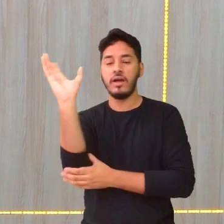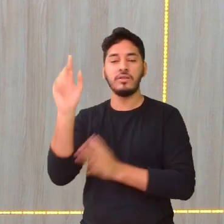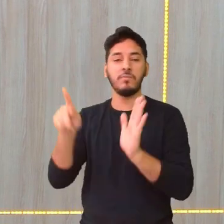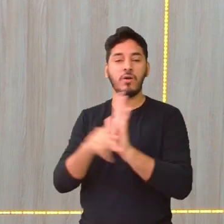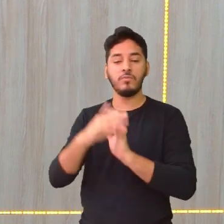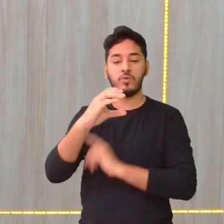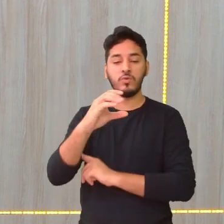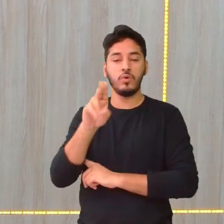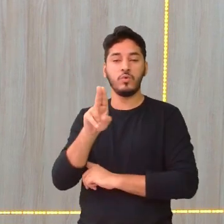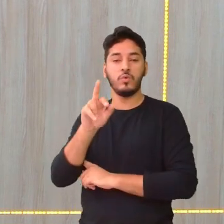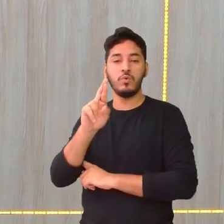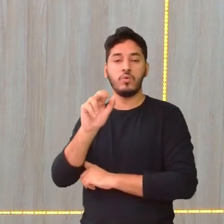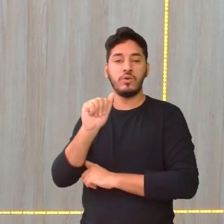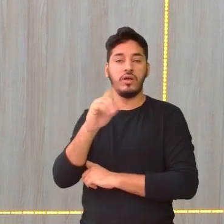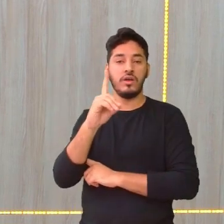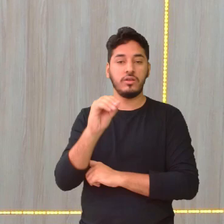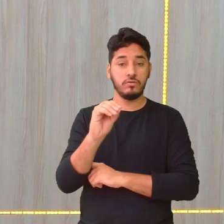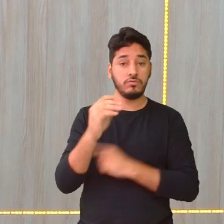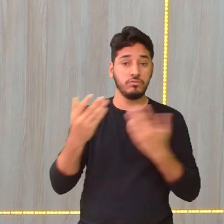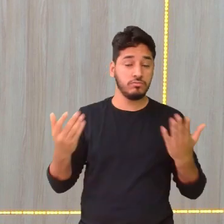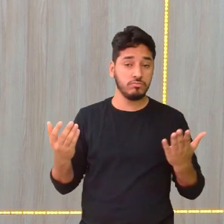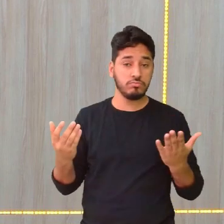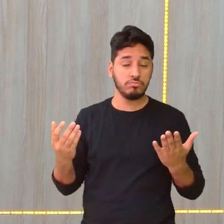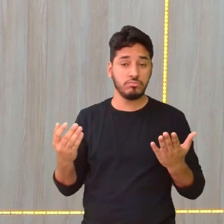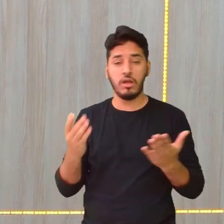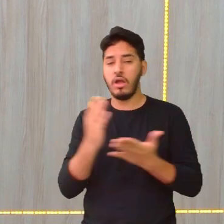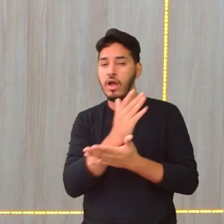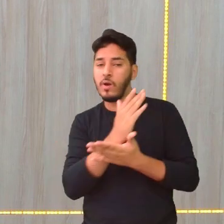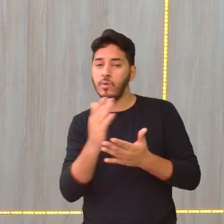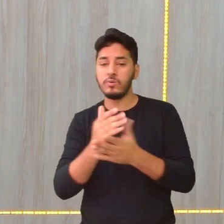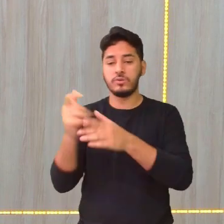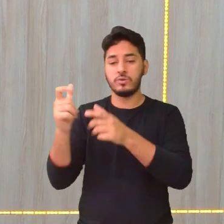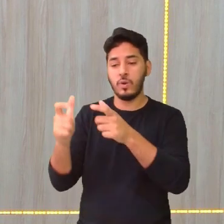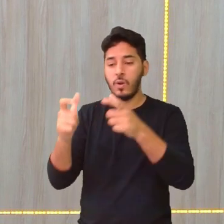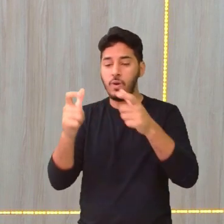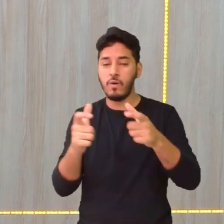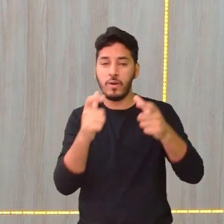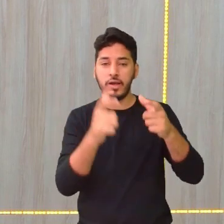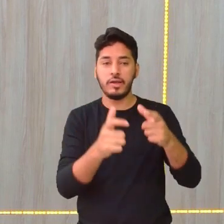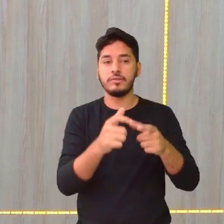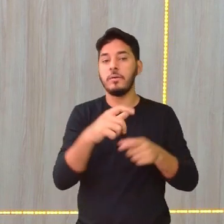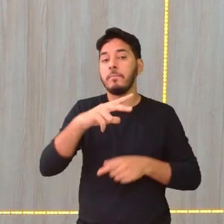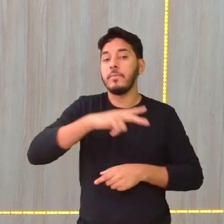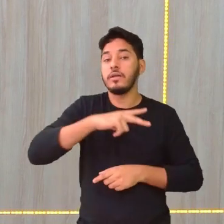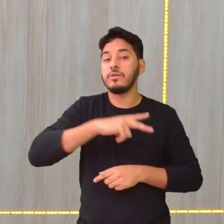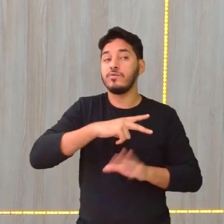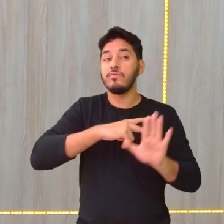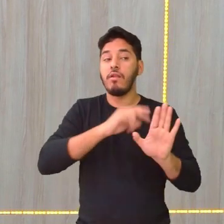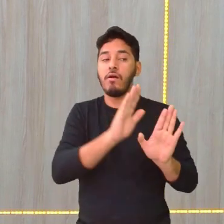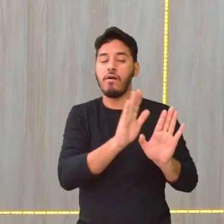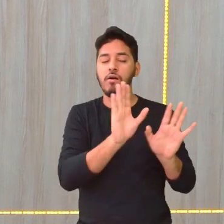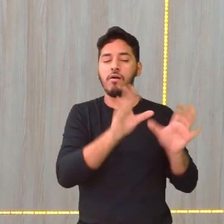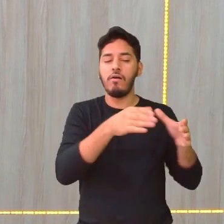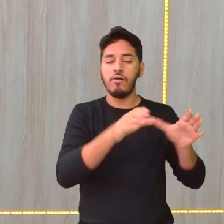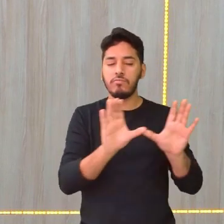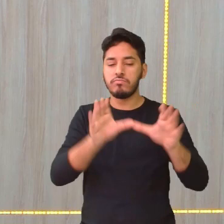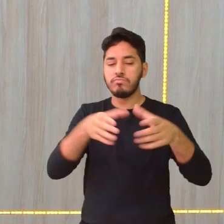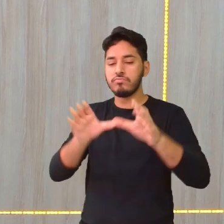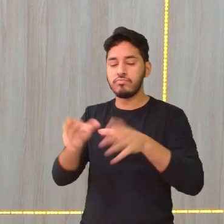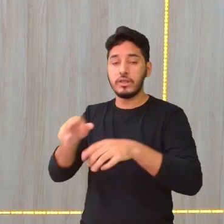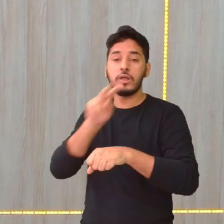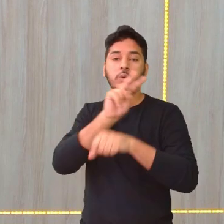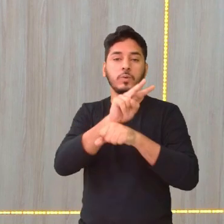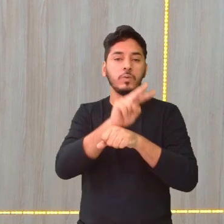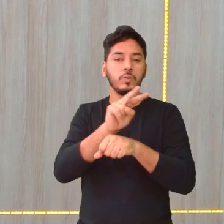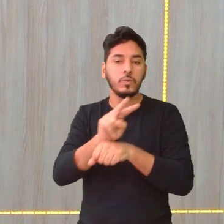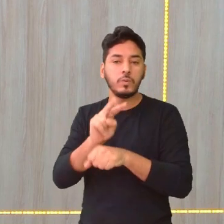né, onde a gente tem o nosso jardim botânico, algumas regiões privadas, tá, que ainda assim preservam